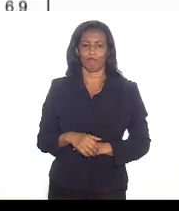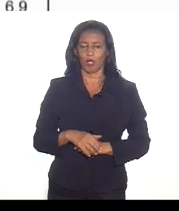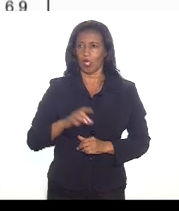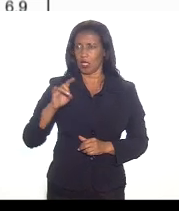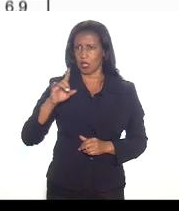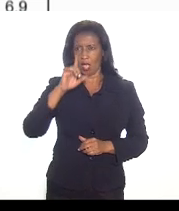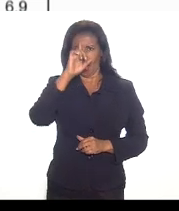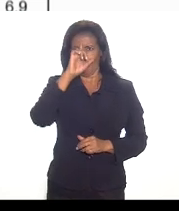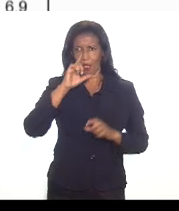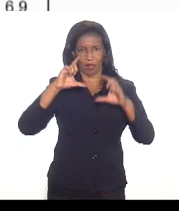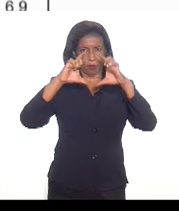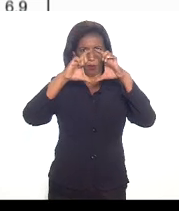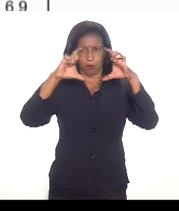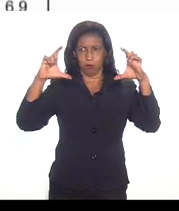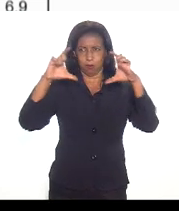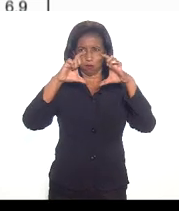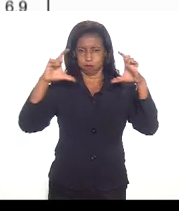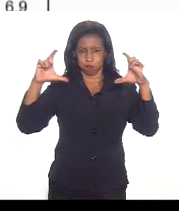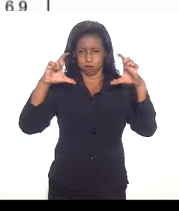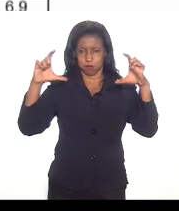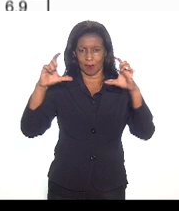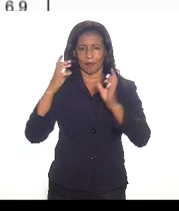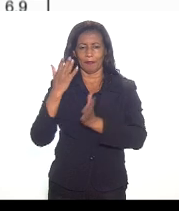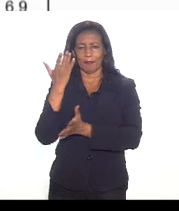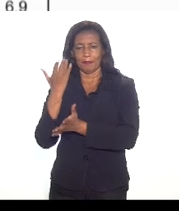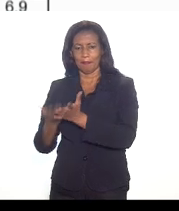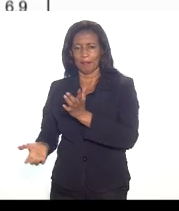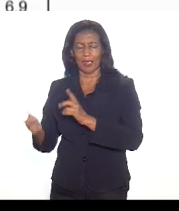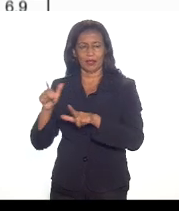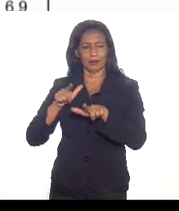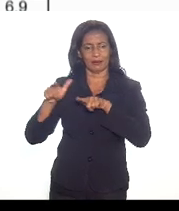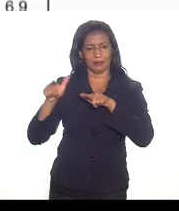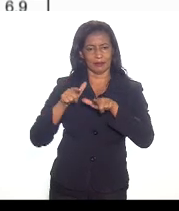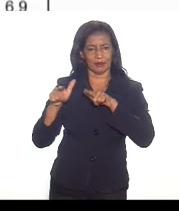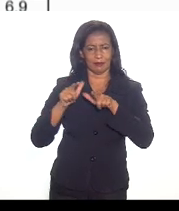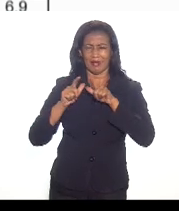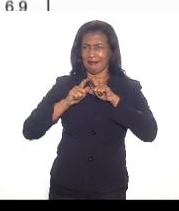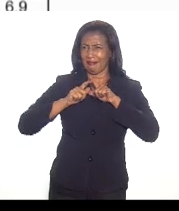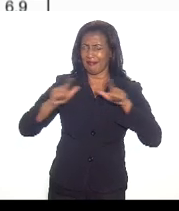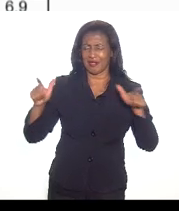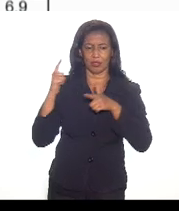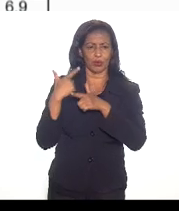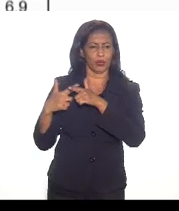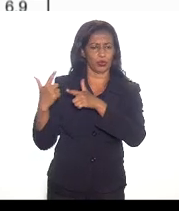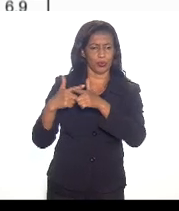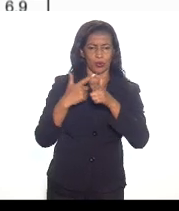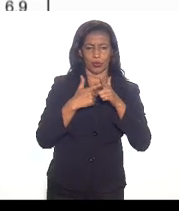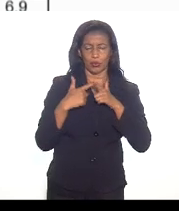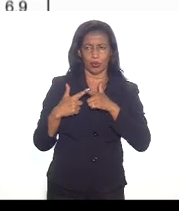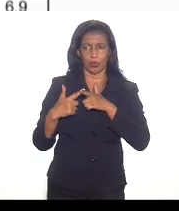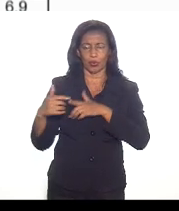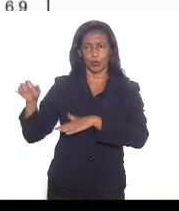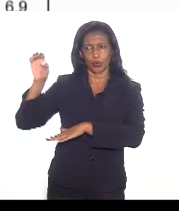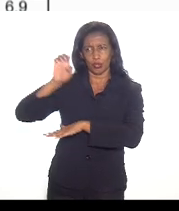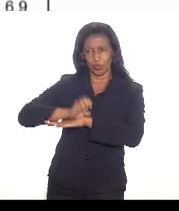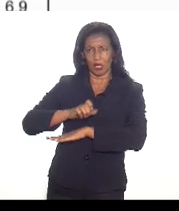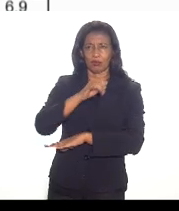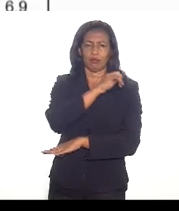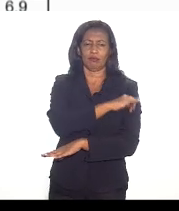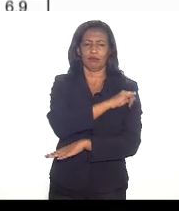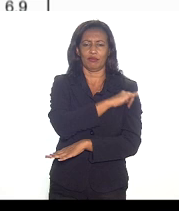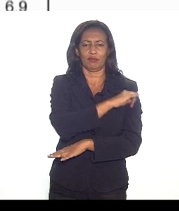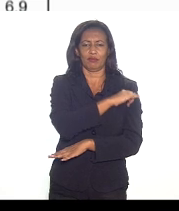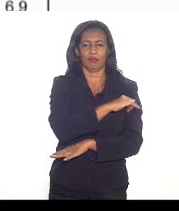educação. Pega a saúde, é parecido. Pega emprego, é parecido. O grande problema do estado do Rio de Janeiro se